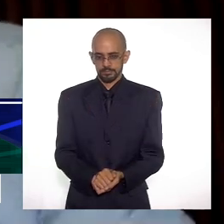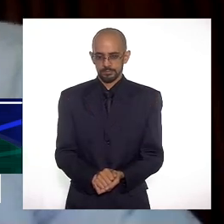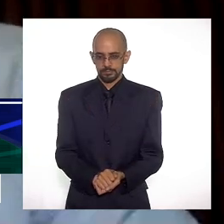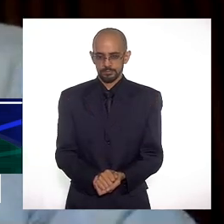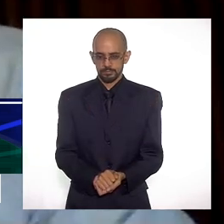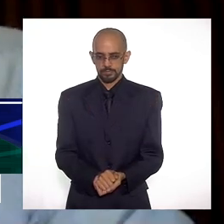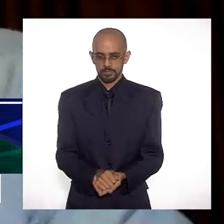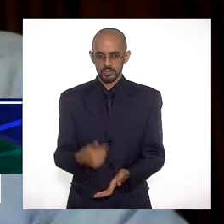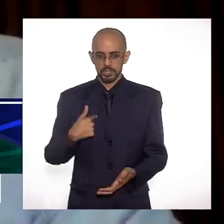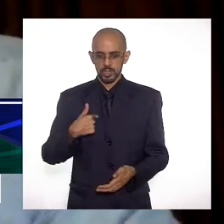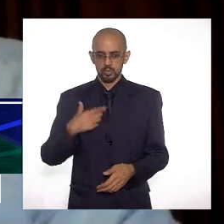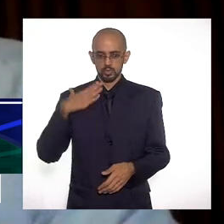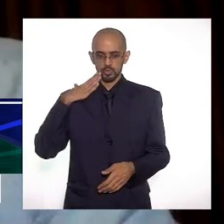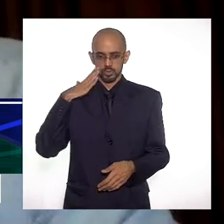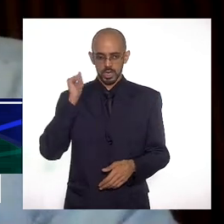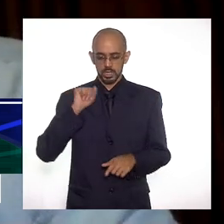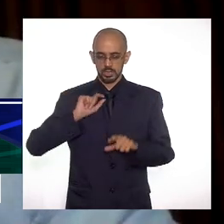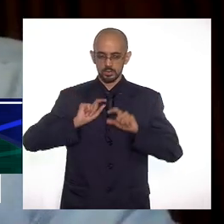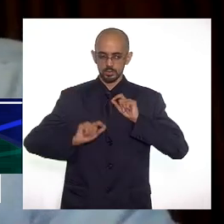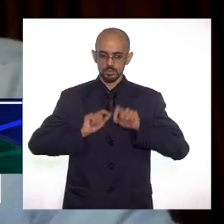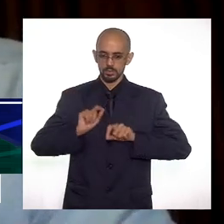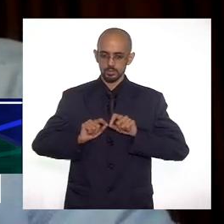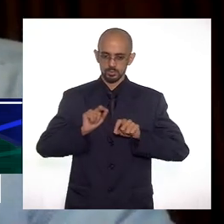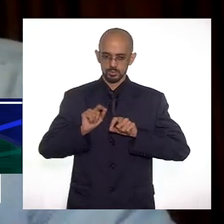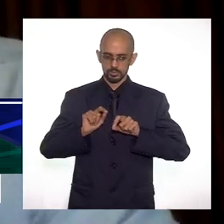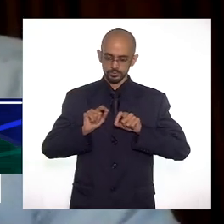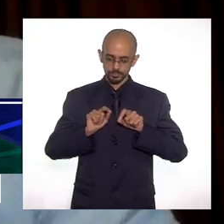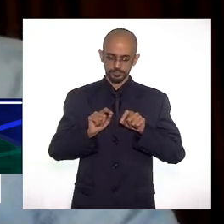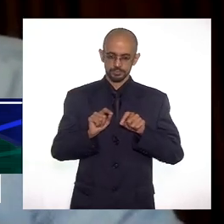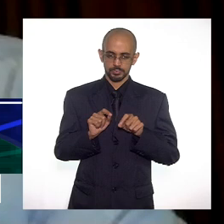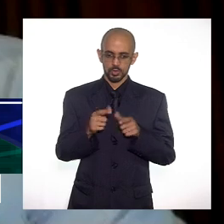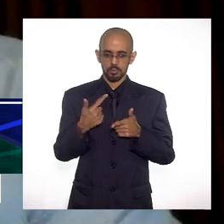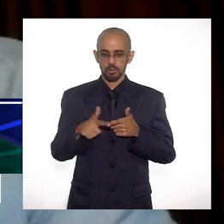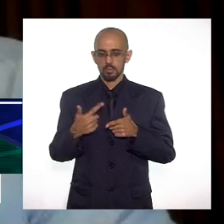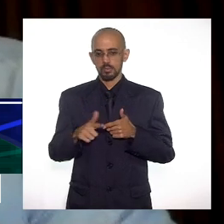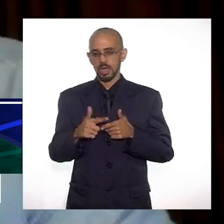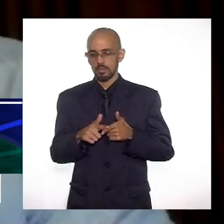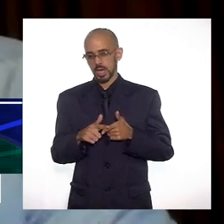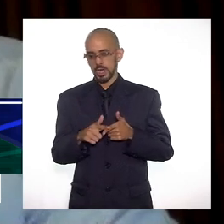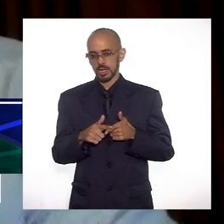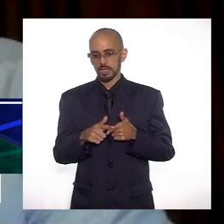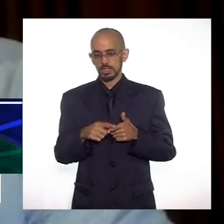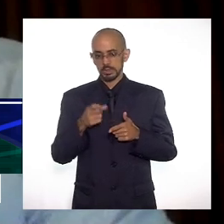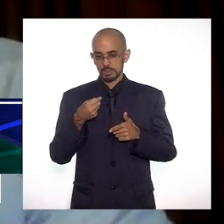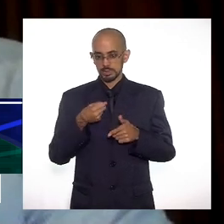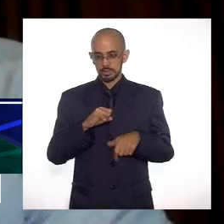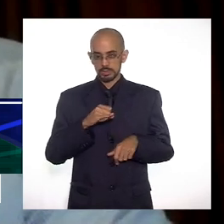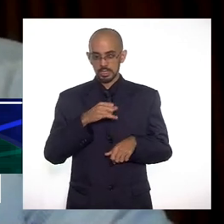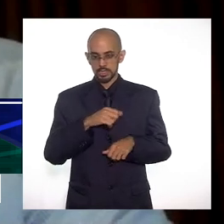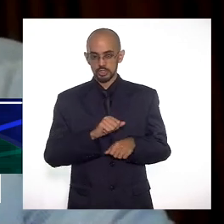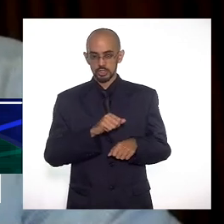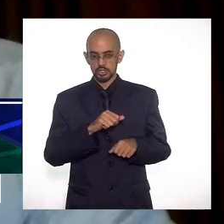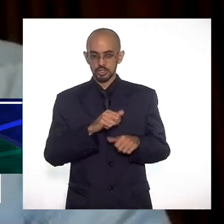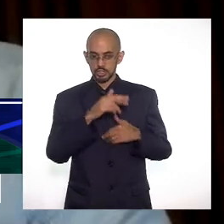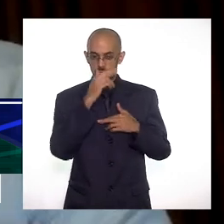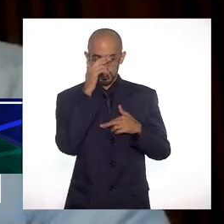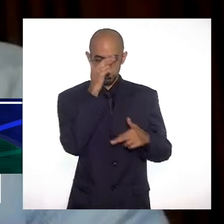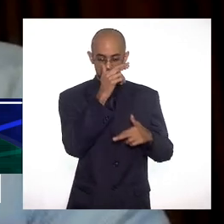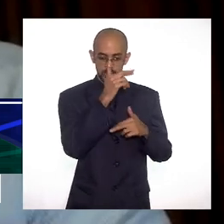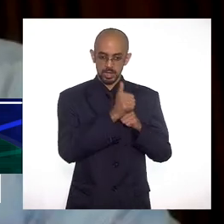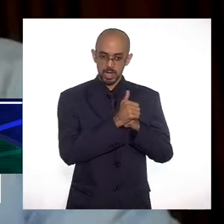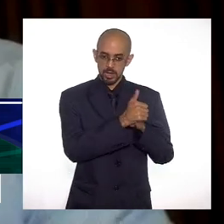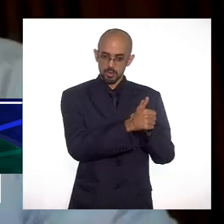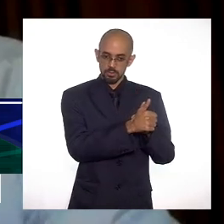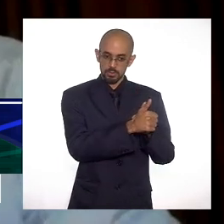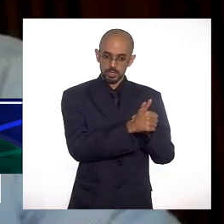e eu sei que a questão é a seguinte, se nós obedecemos ao fato